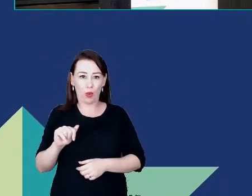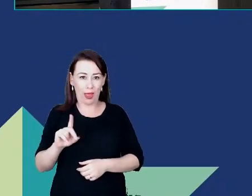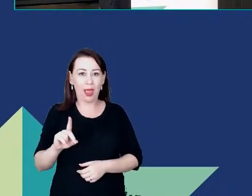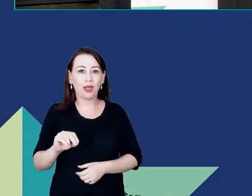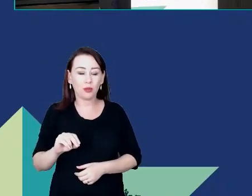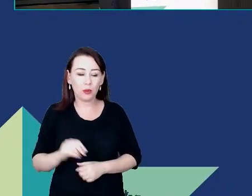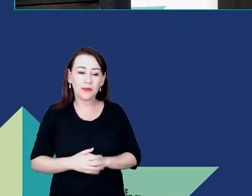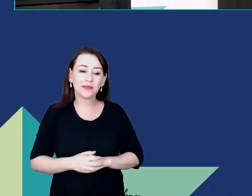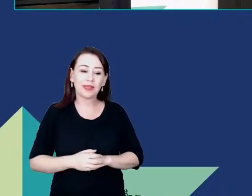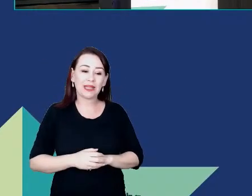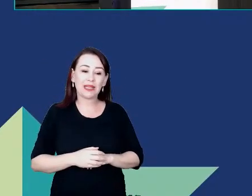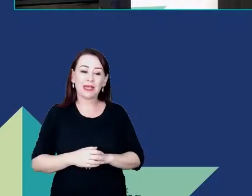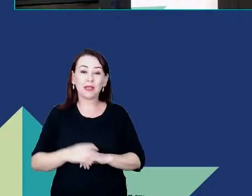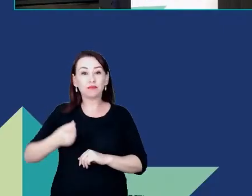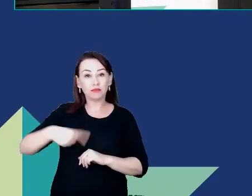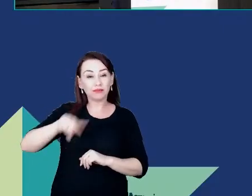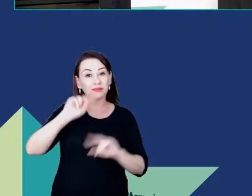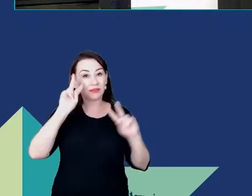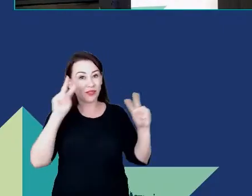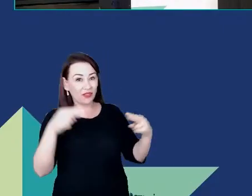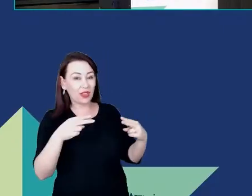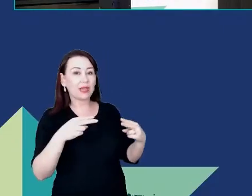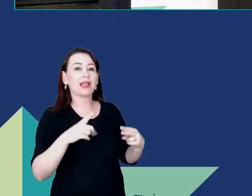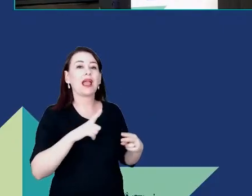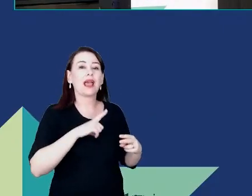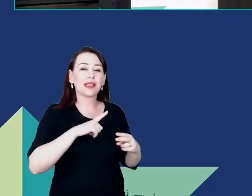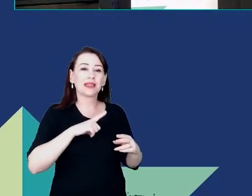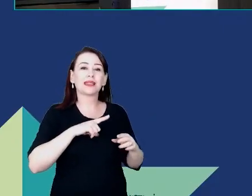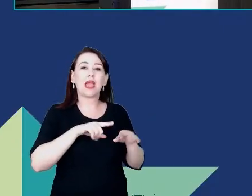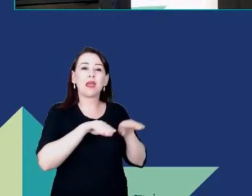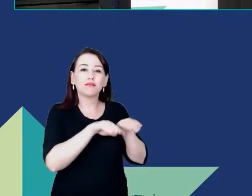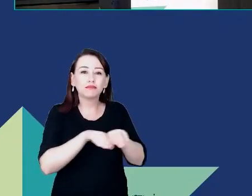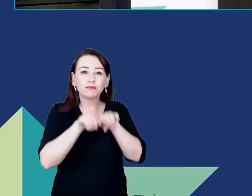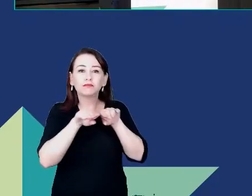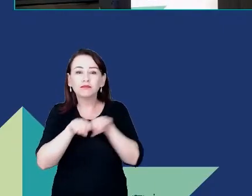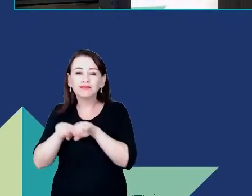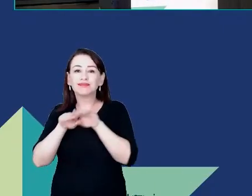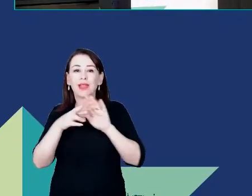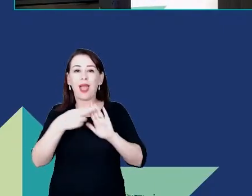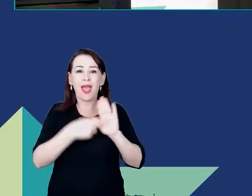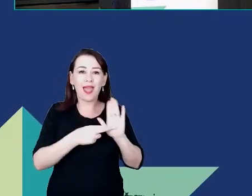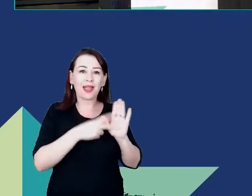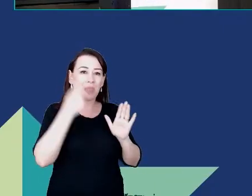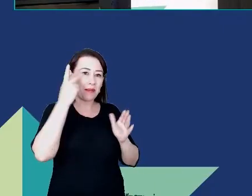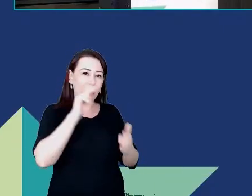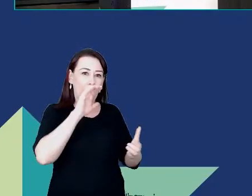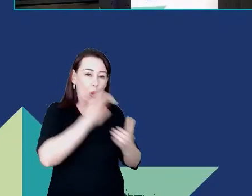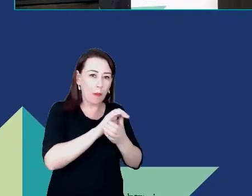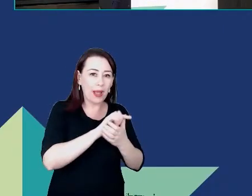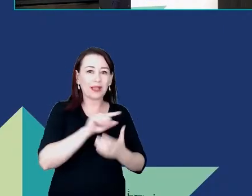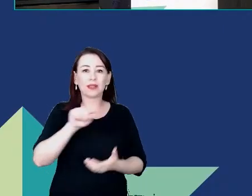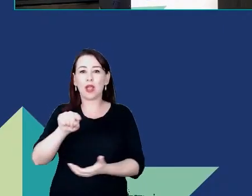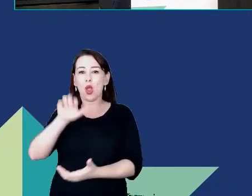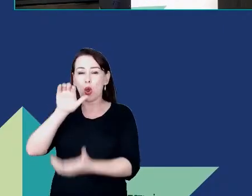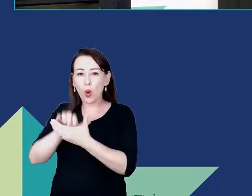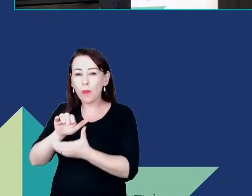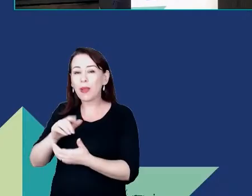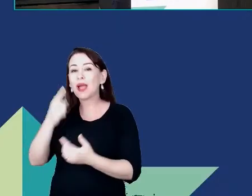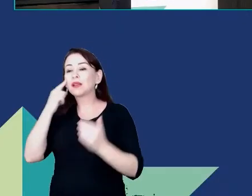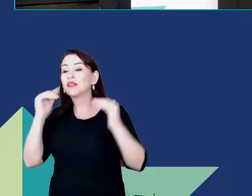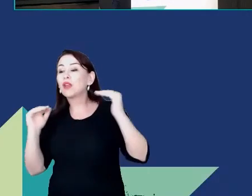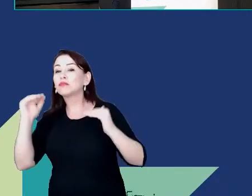e verificar, além dos parâmetros de compactação, né, a questão da trabalhabilidade e trafegabilidade desses